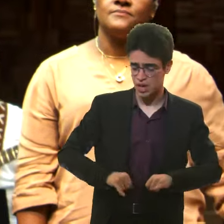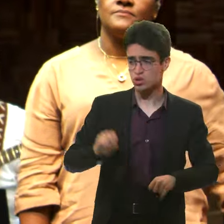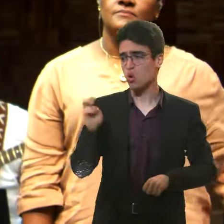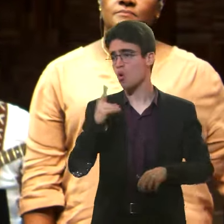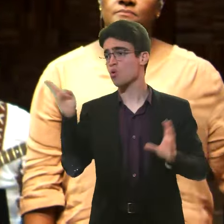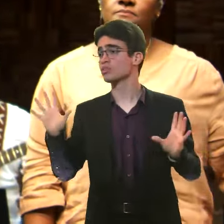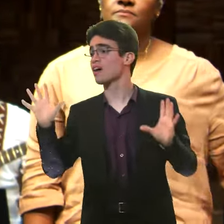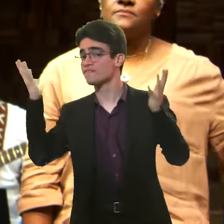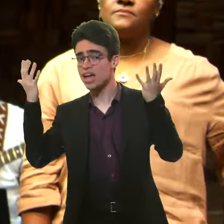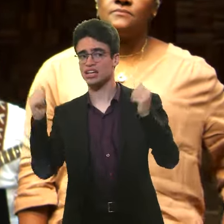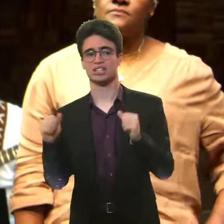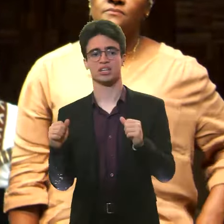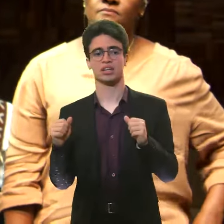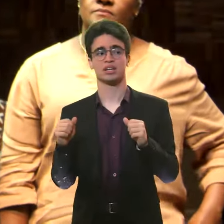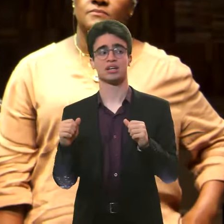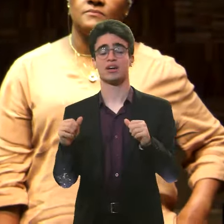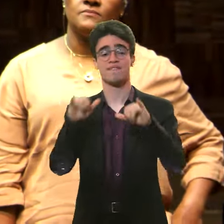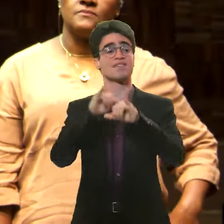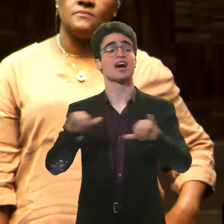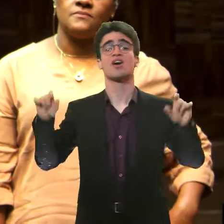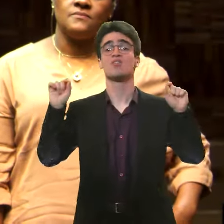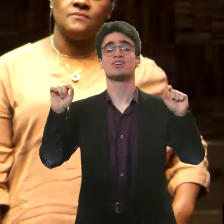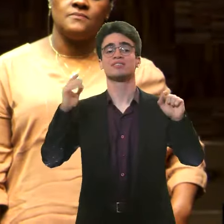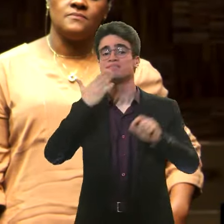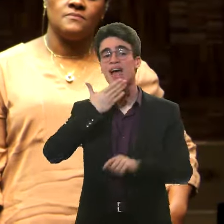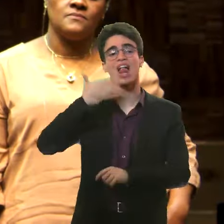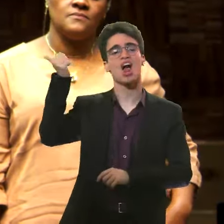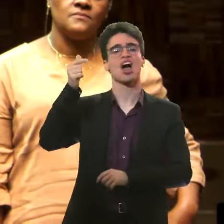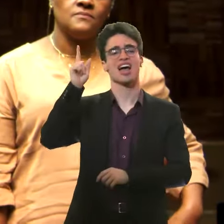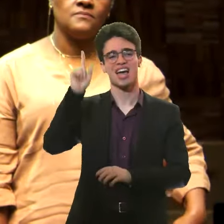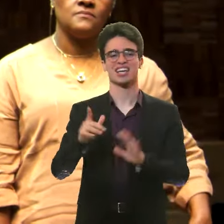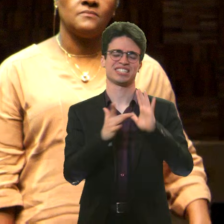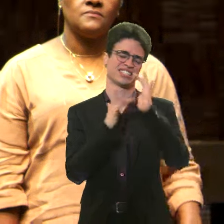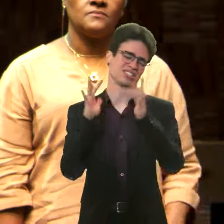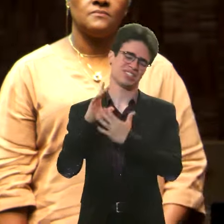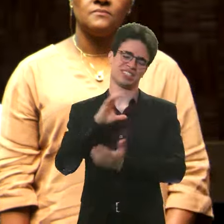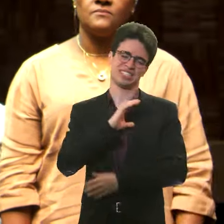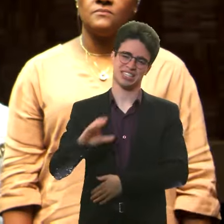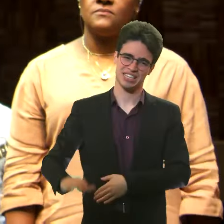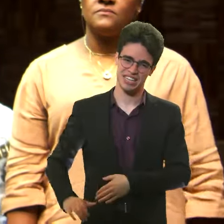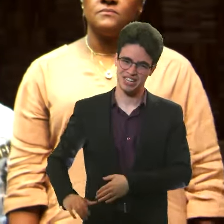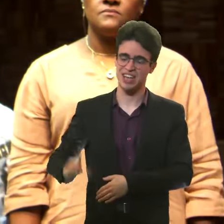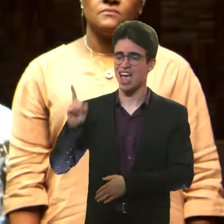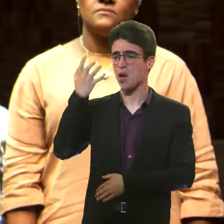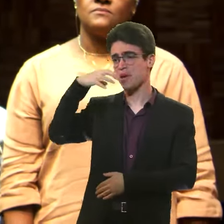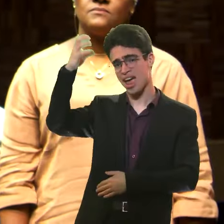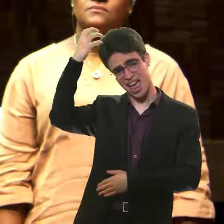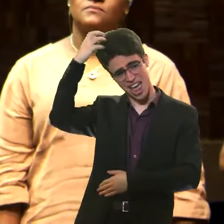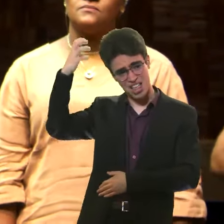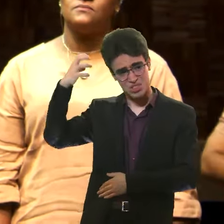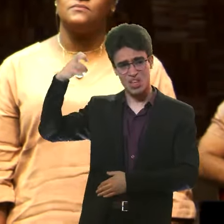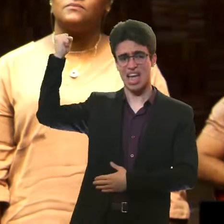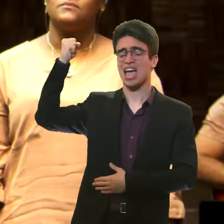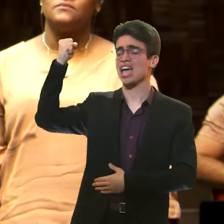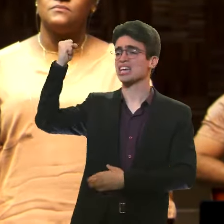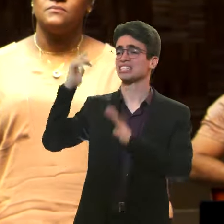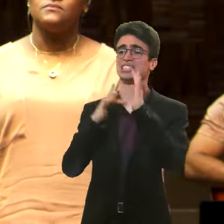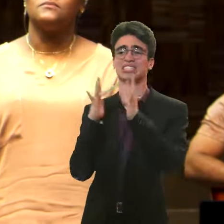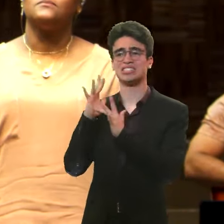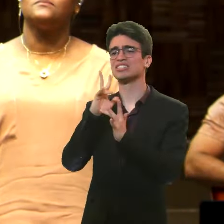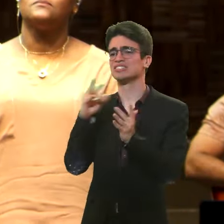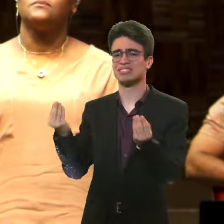te dizer que a melhor companhia para você ter é Jesus Cristo, o Rei dos Reis, o Senhor dos Senhores. Ele vai preencher